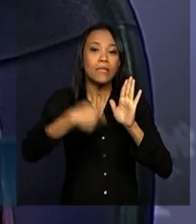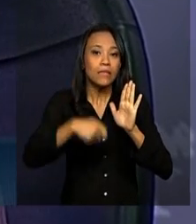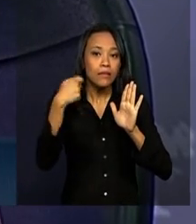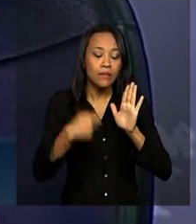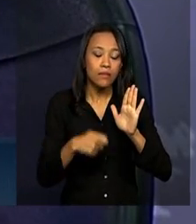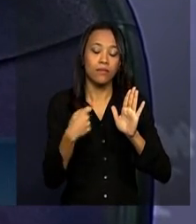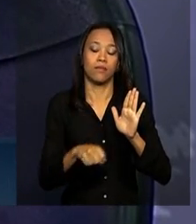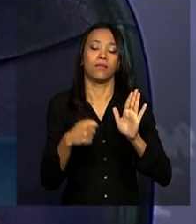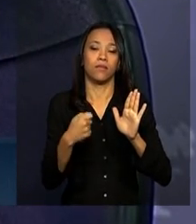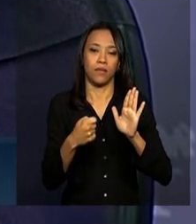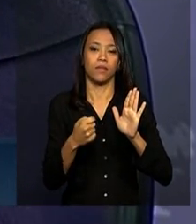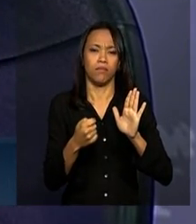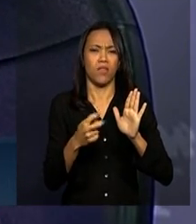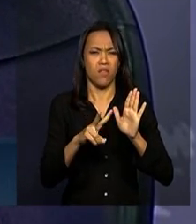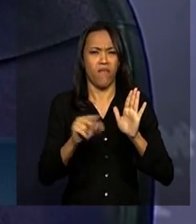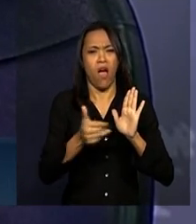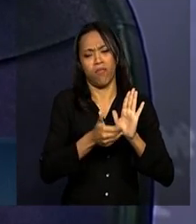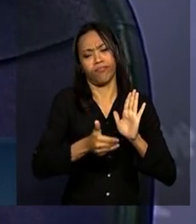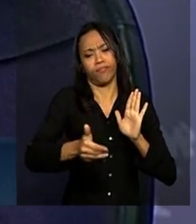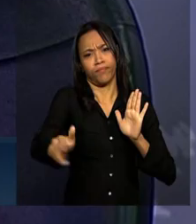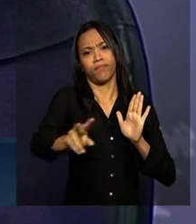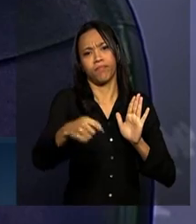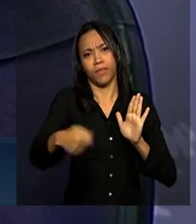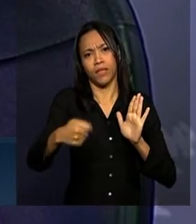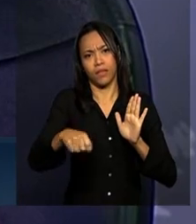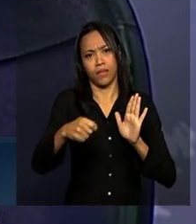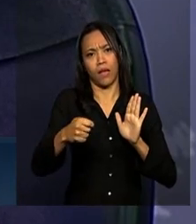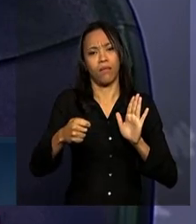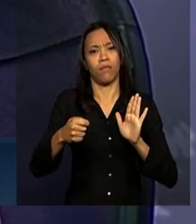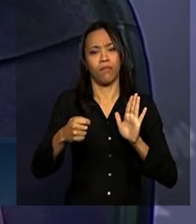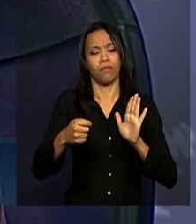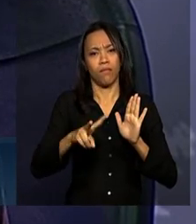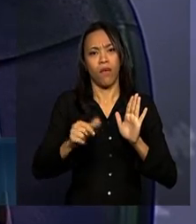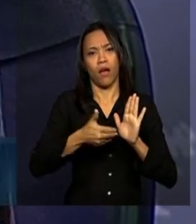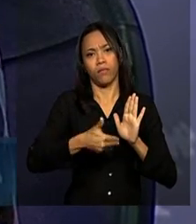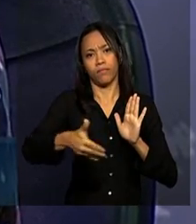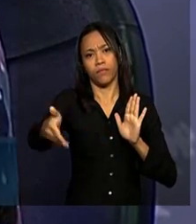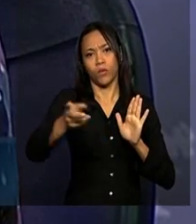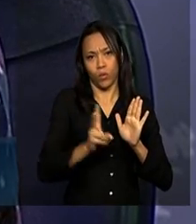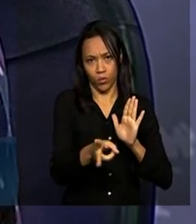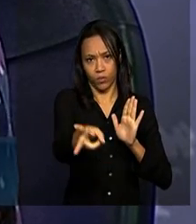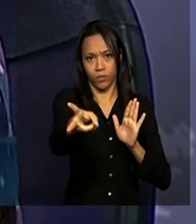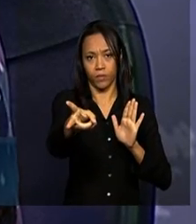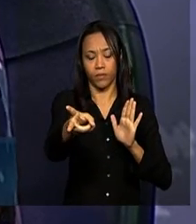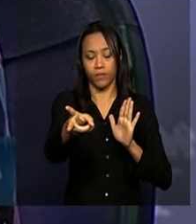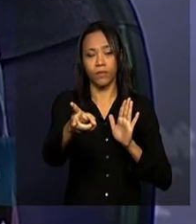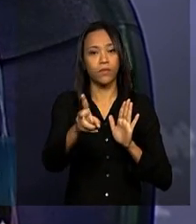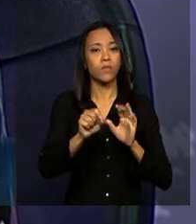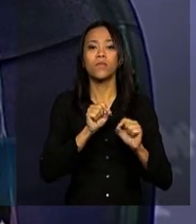precisa e precisará, no passado, presente e futuro, de